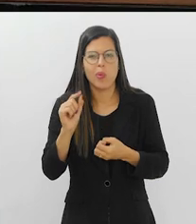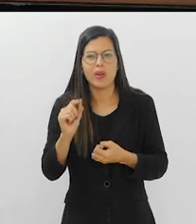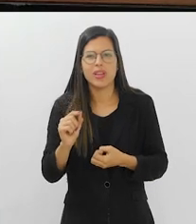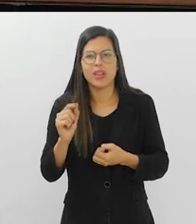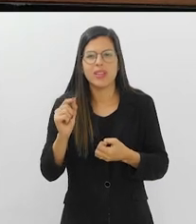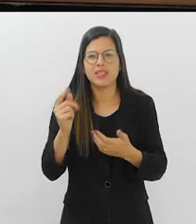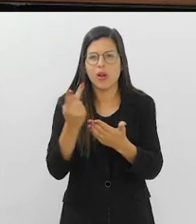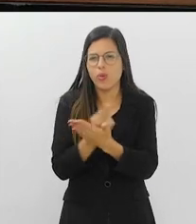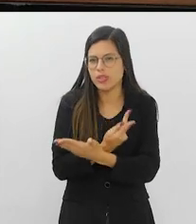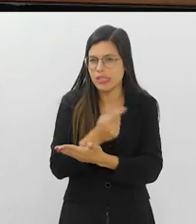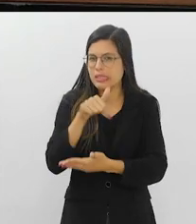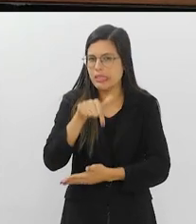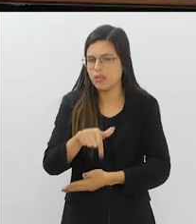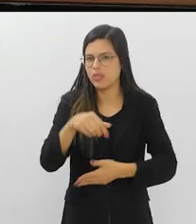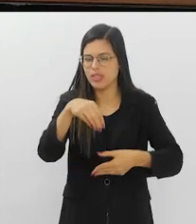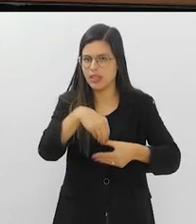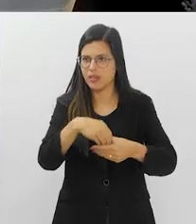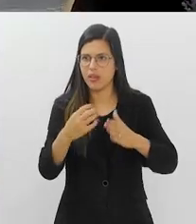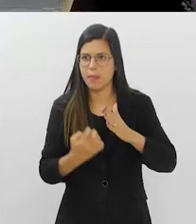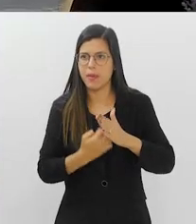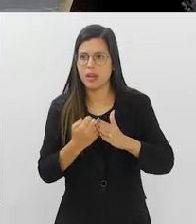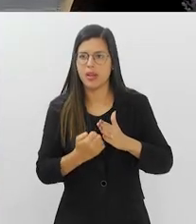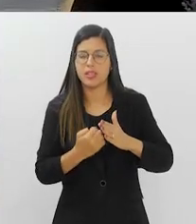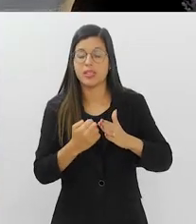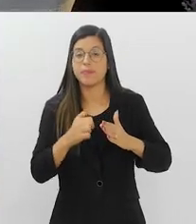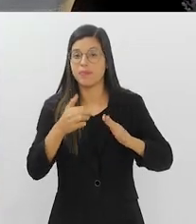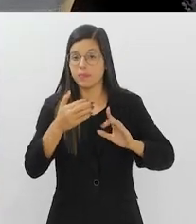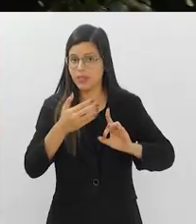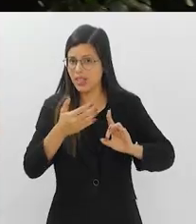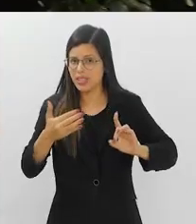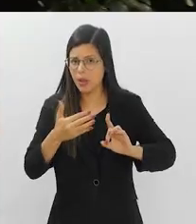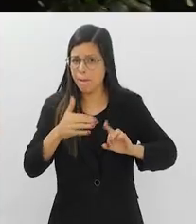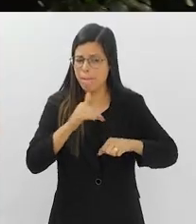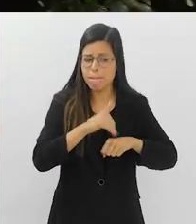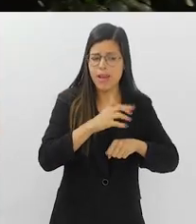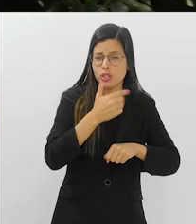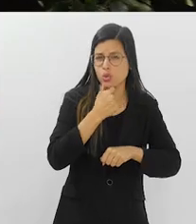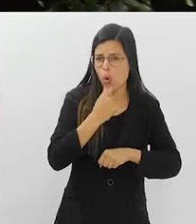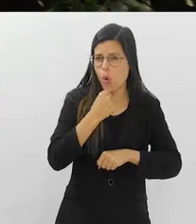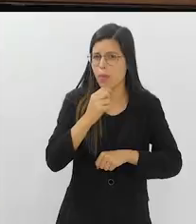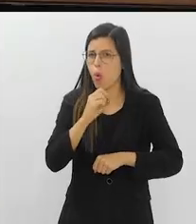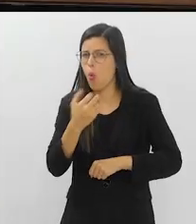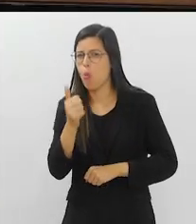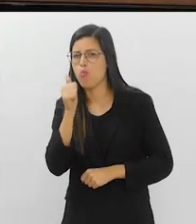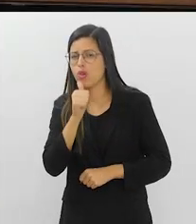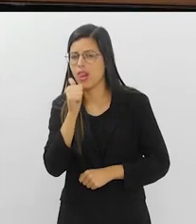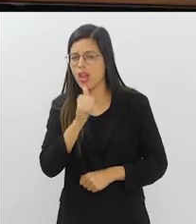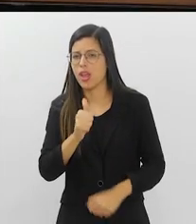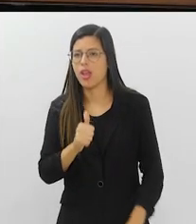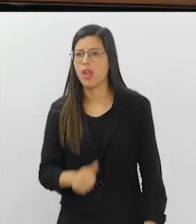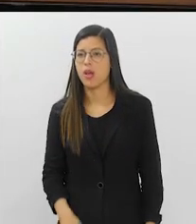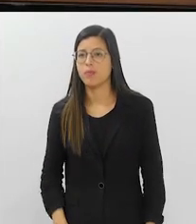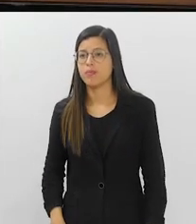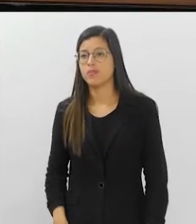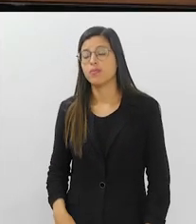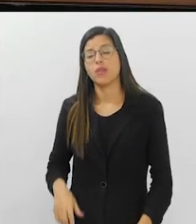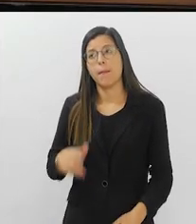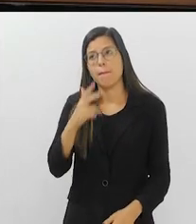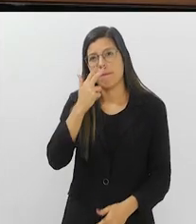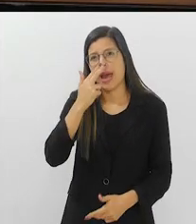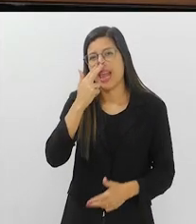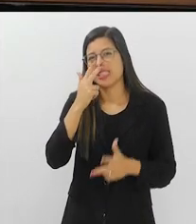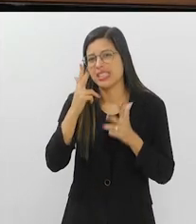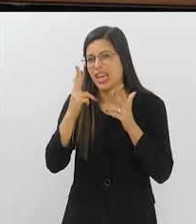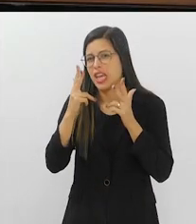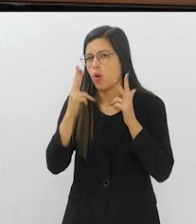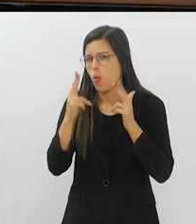se passando naquele cenário. O burnout, ele acomete mais os homens ou as mulheres? O burnout tem um